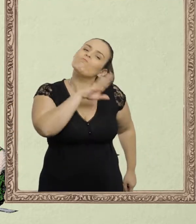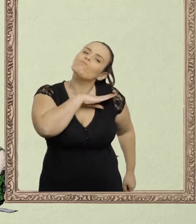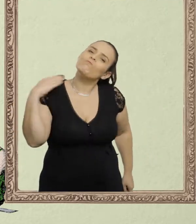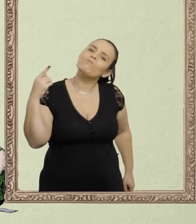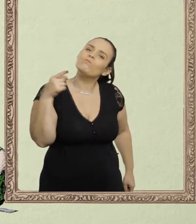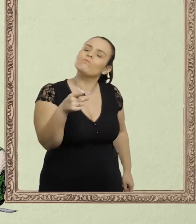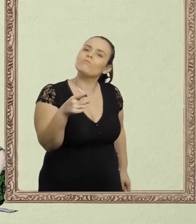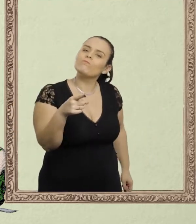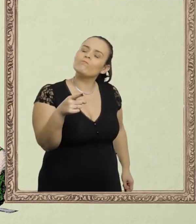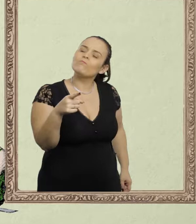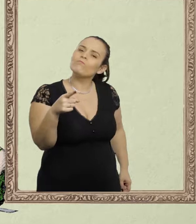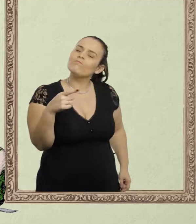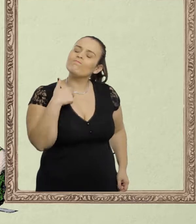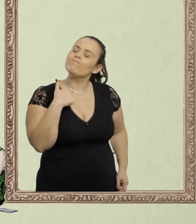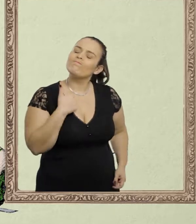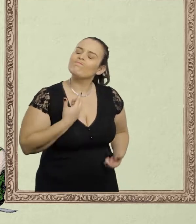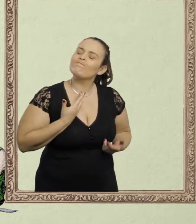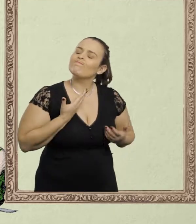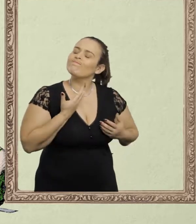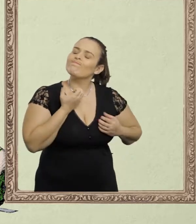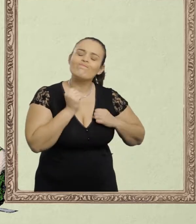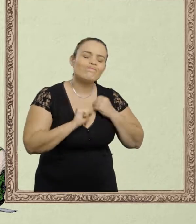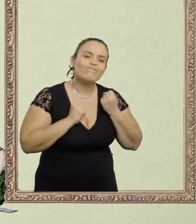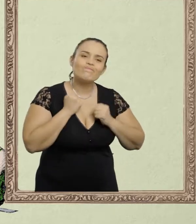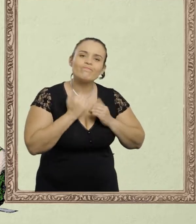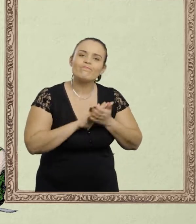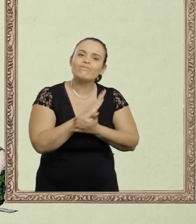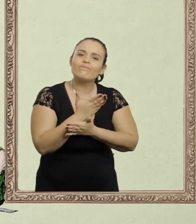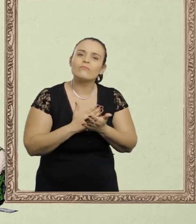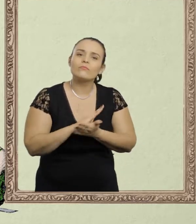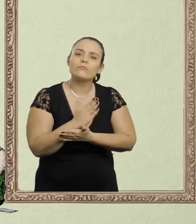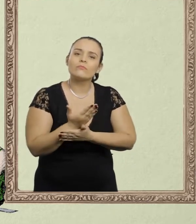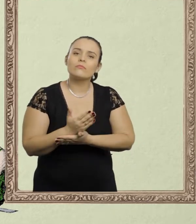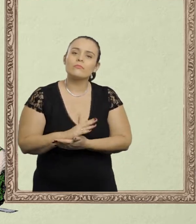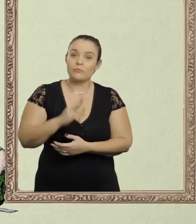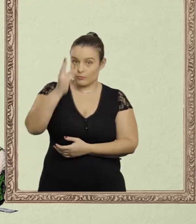"Não consigo te matar. Alguma coisa me impede."